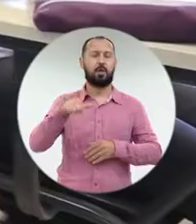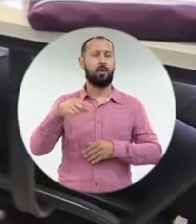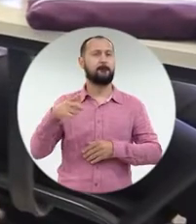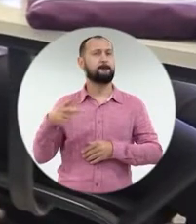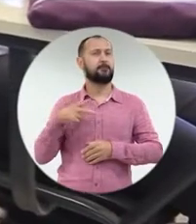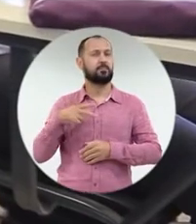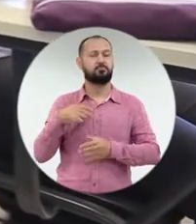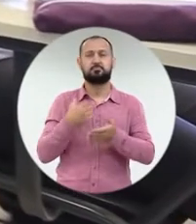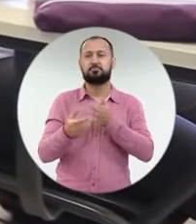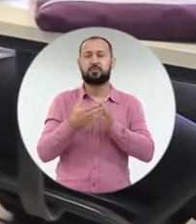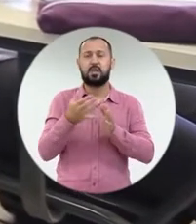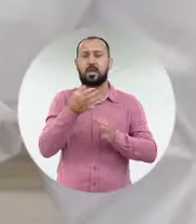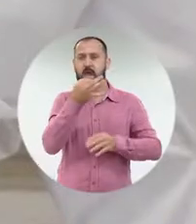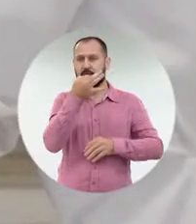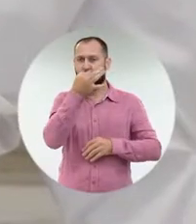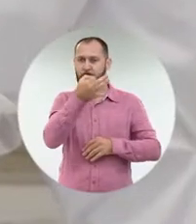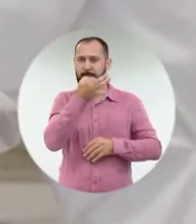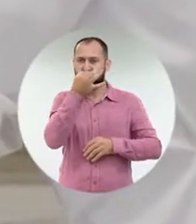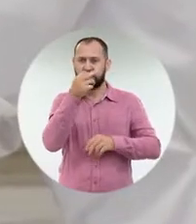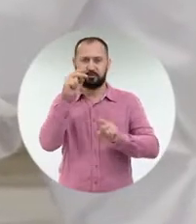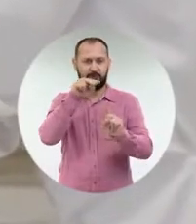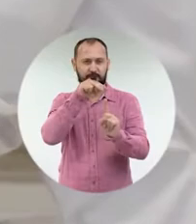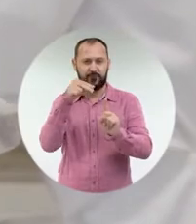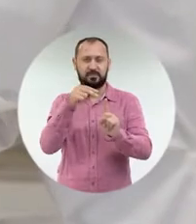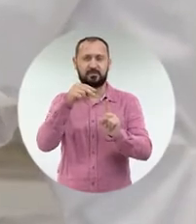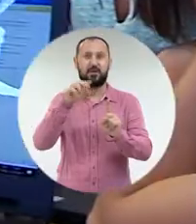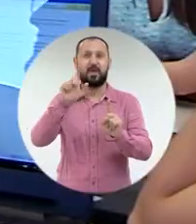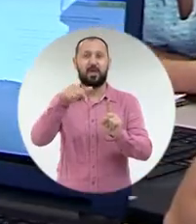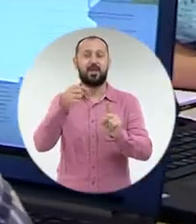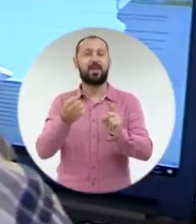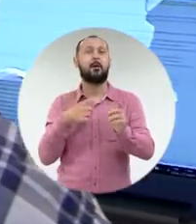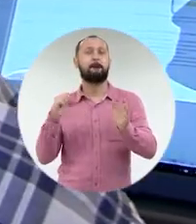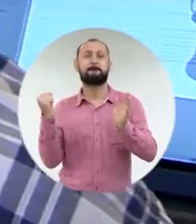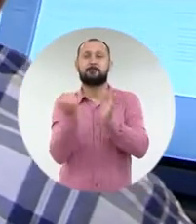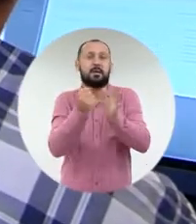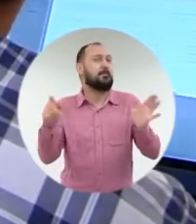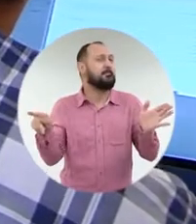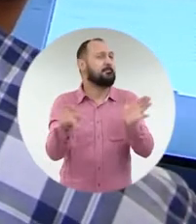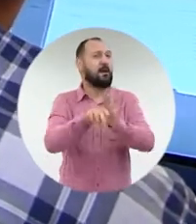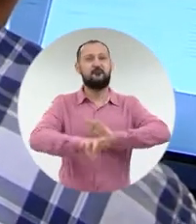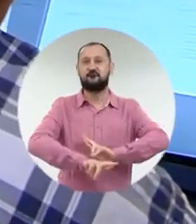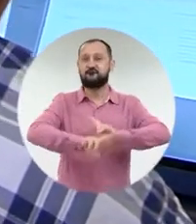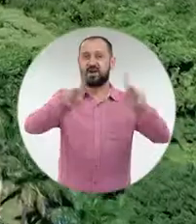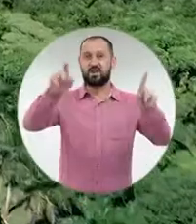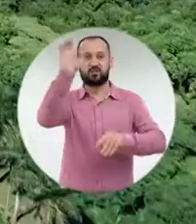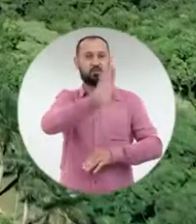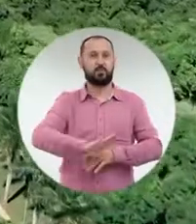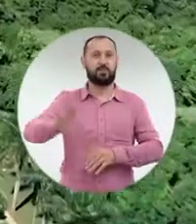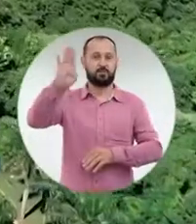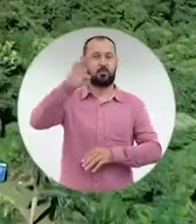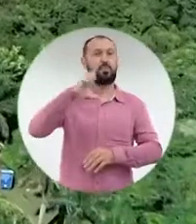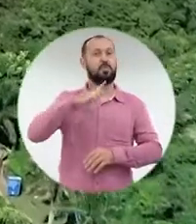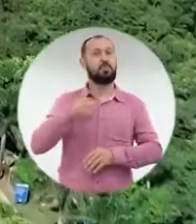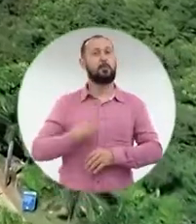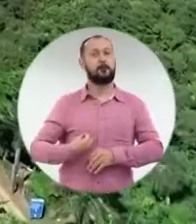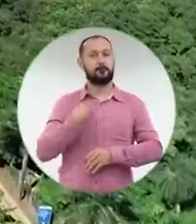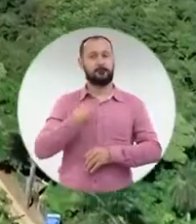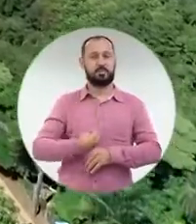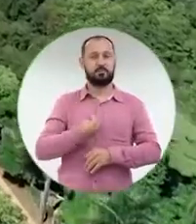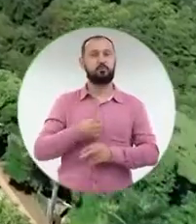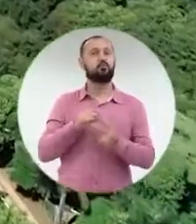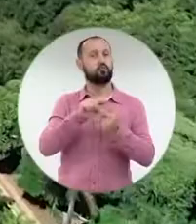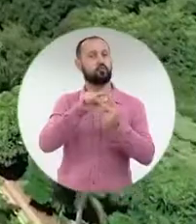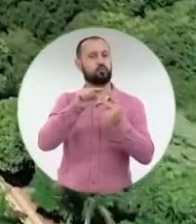visões sobre educação, que é a marca do pioneirismo do CRI-IMS em âmbito nacional, tendo a participação de